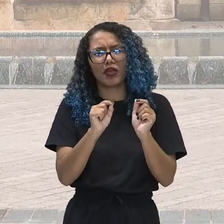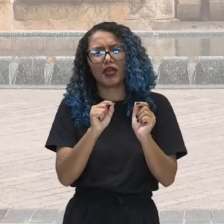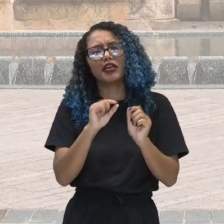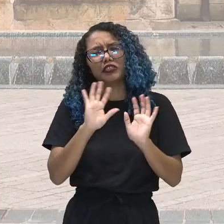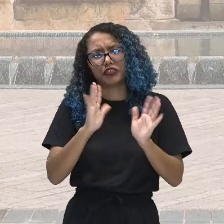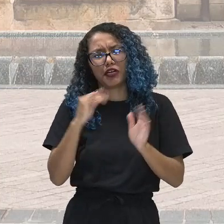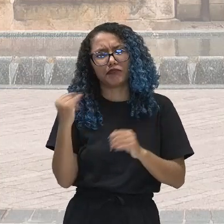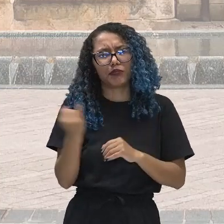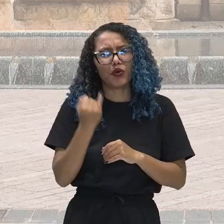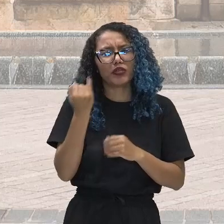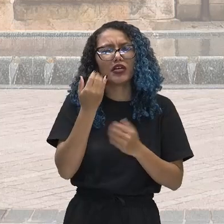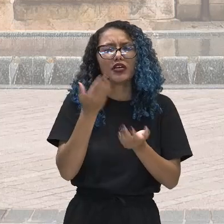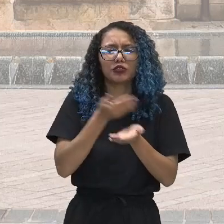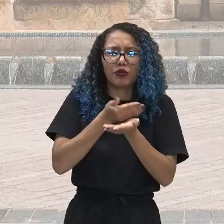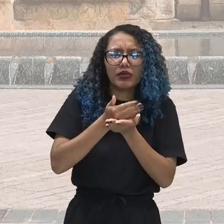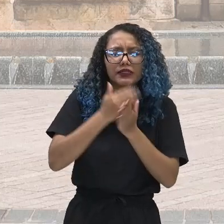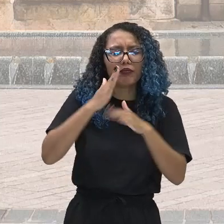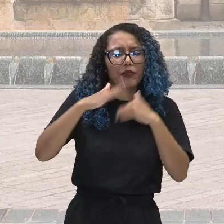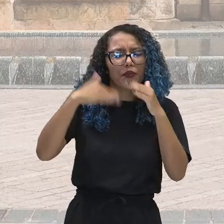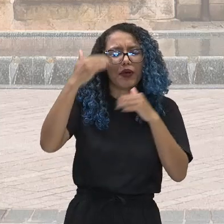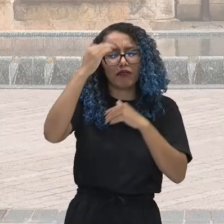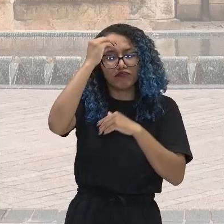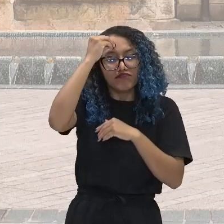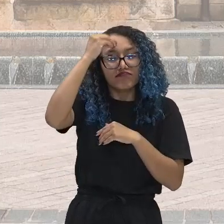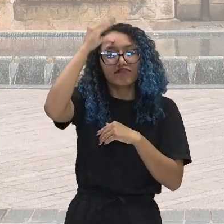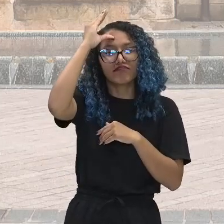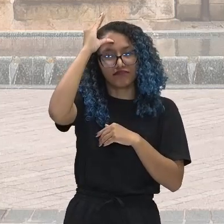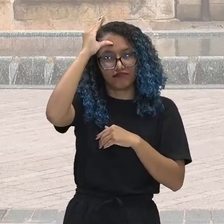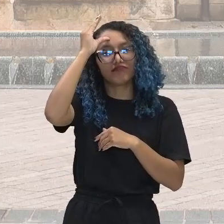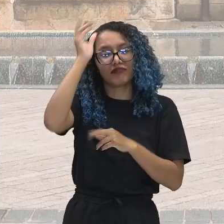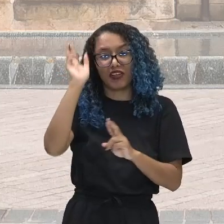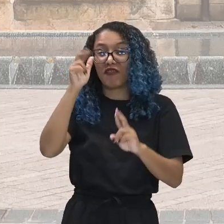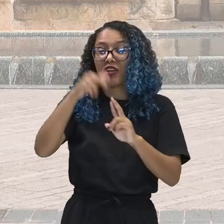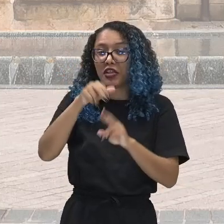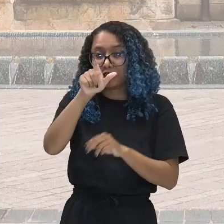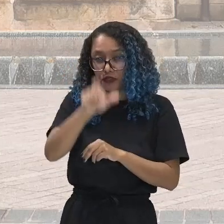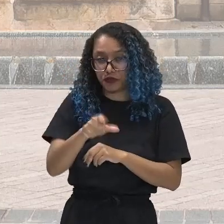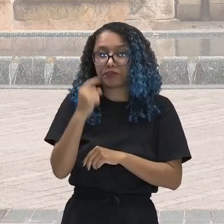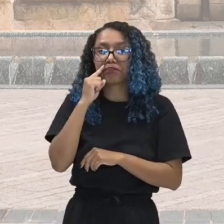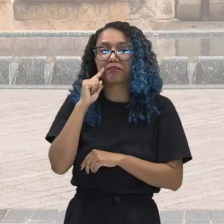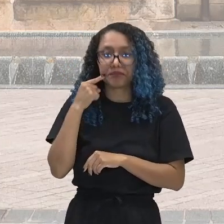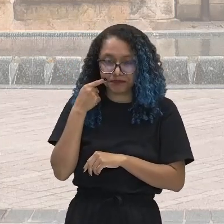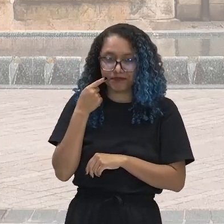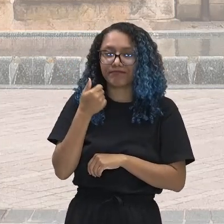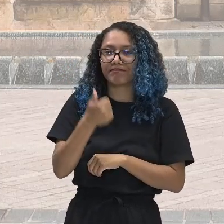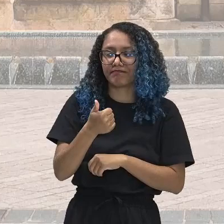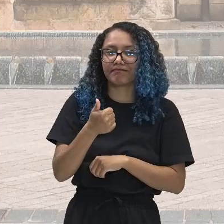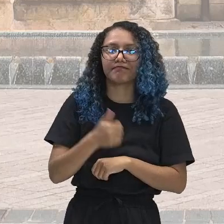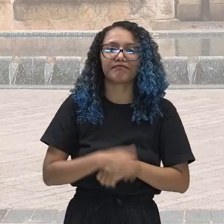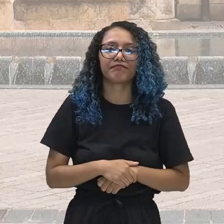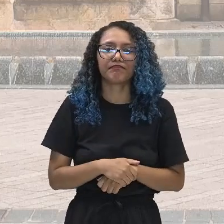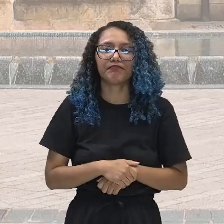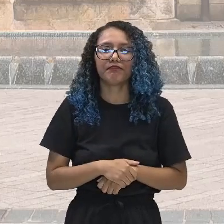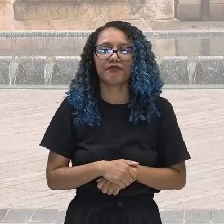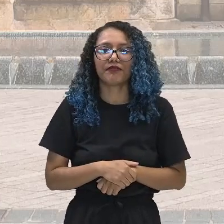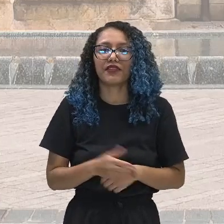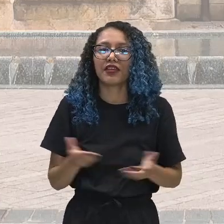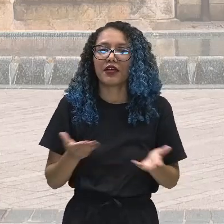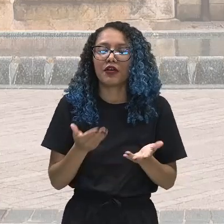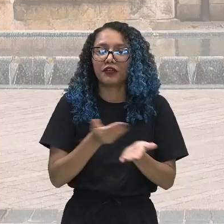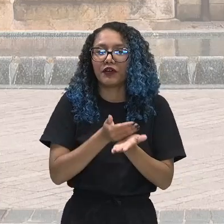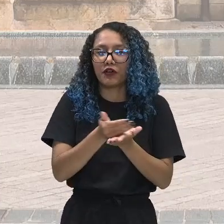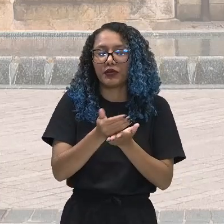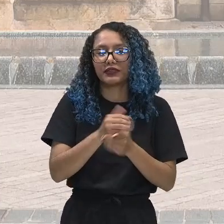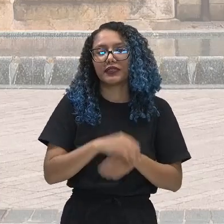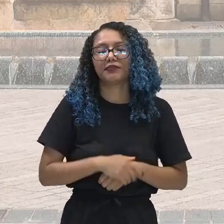seu conhecimento sobre esse sociólogo clássico chamado Émile Durkheim. Vamos iniciar as teorias